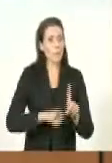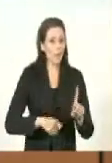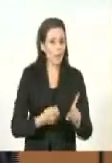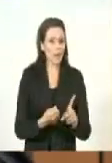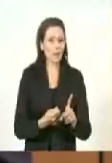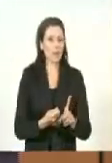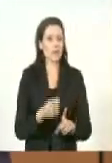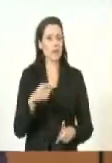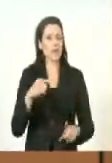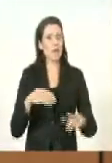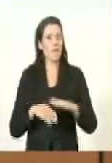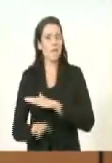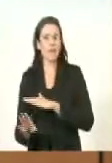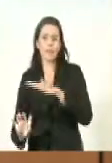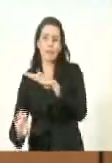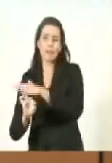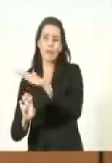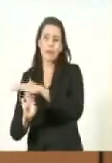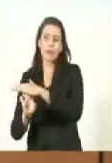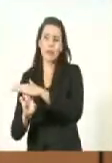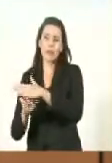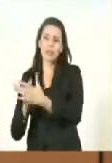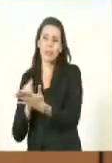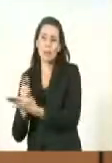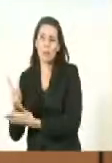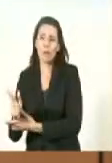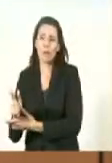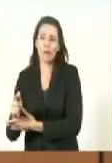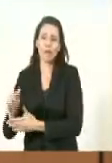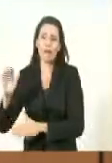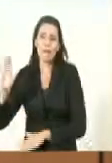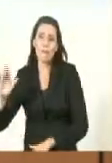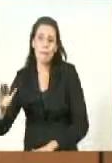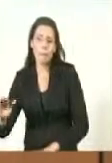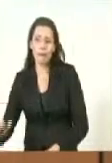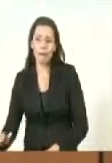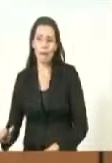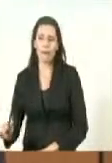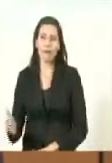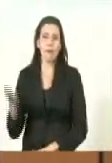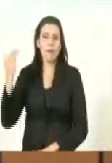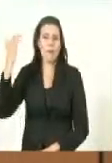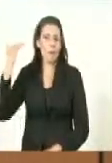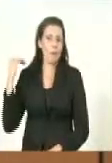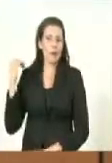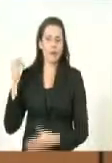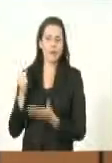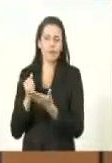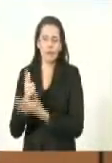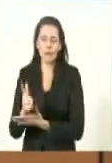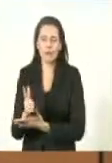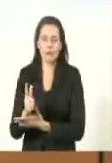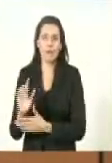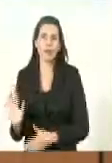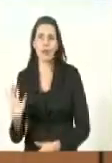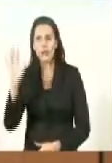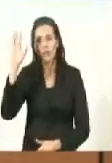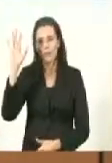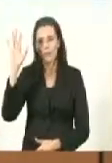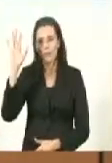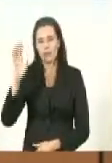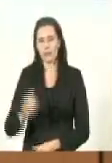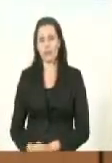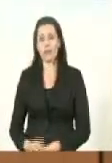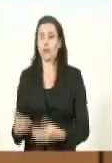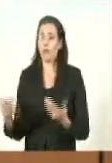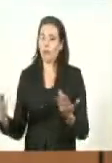vai entregar. Antes, de forma desorganizada, eles tinham um preço maior, compravam ração pelos atravessadores. Hoje, compram